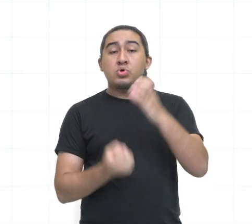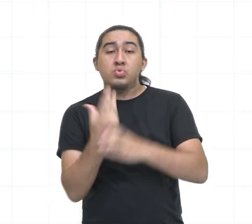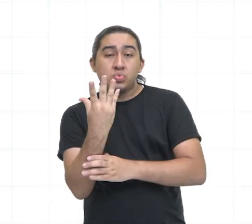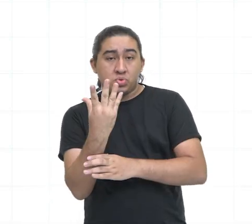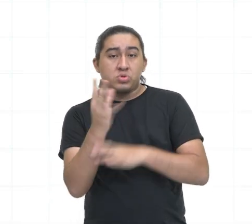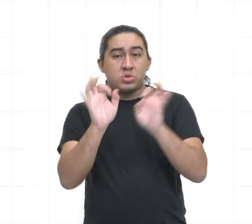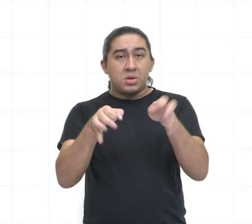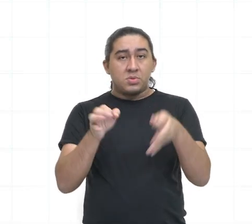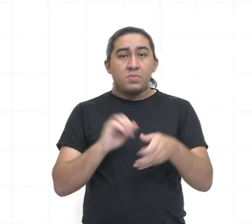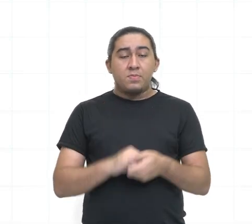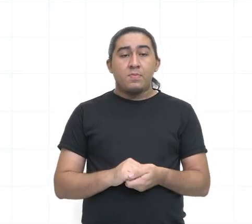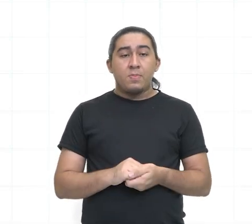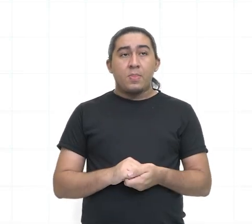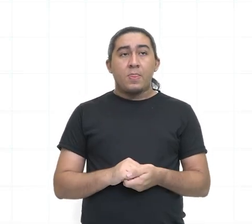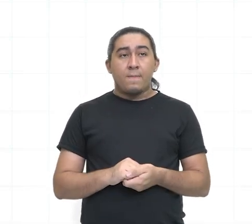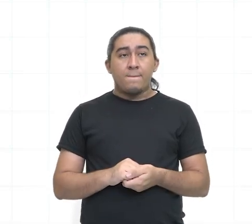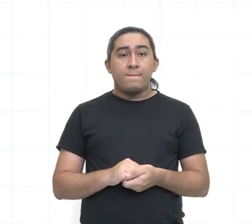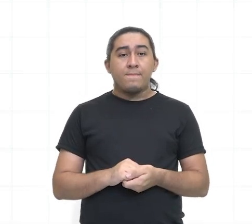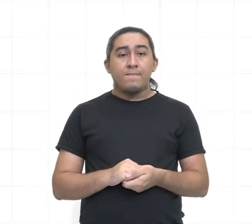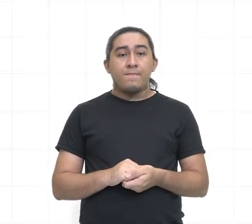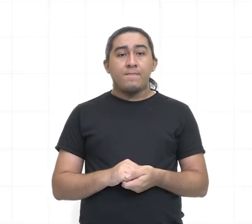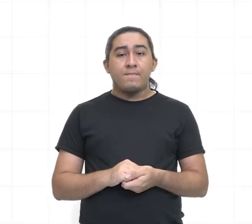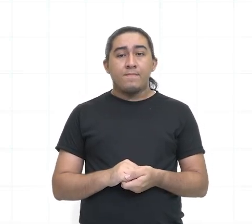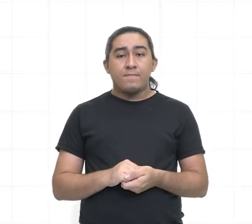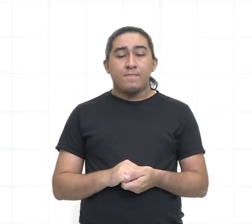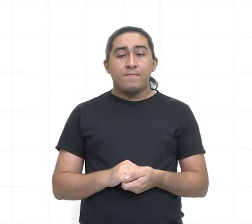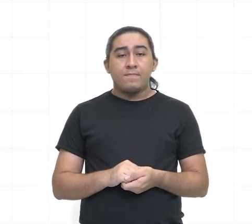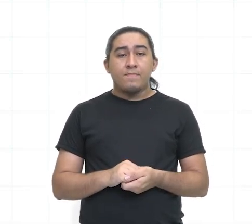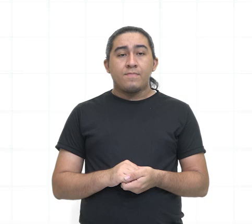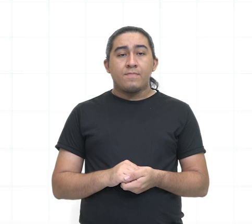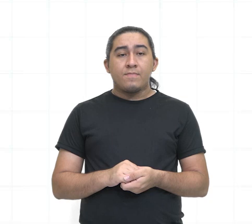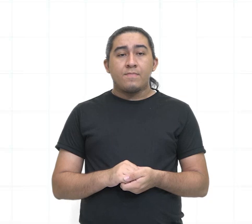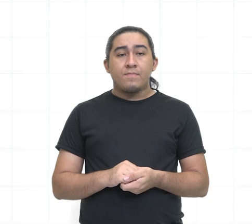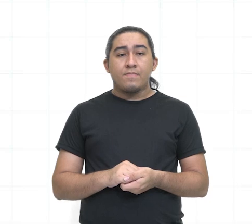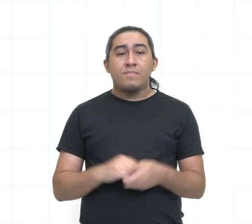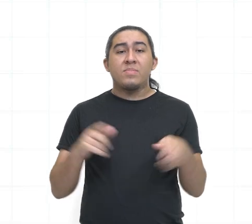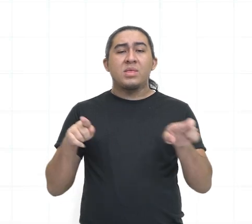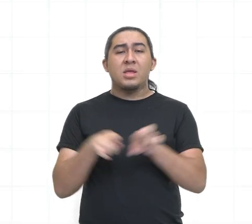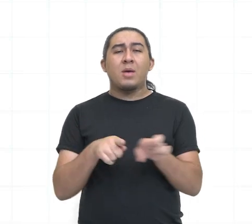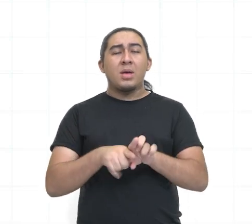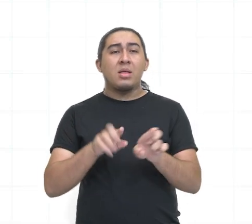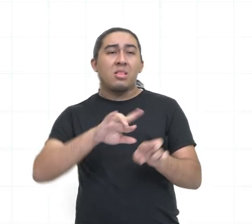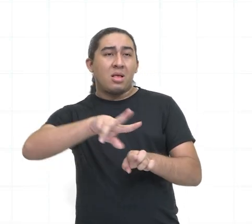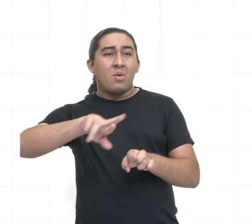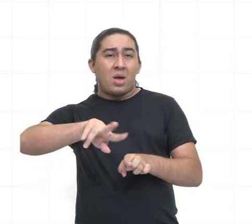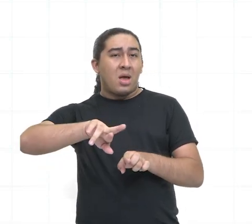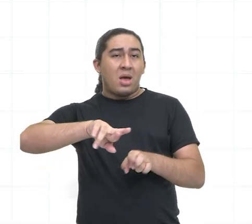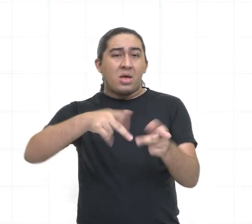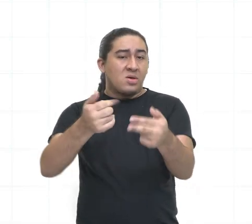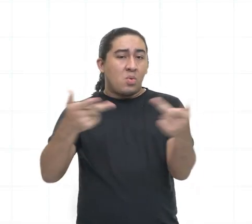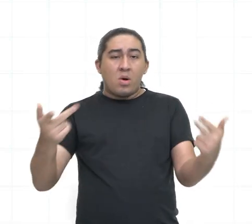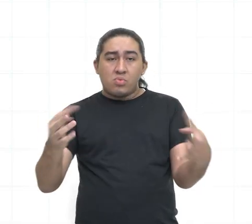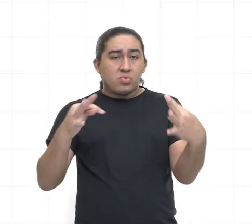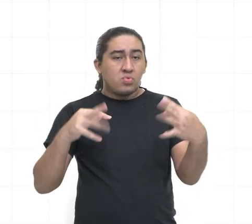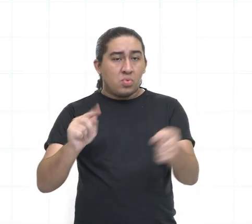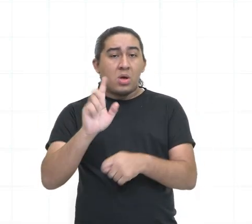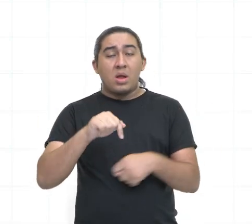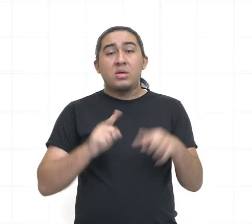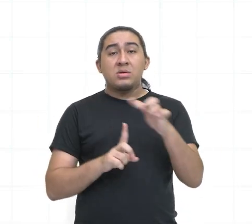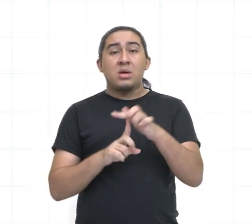surgem, tudo bem? E a gente avança agora para os tipos de estrelas, porque elas não são todas iguais. As estrelas